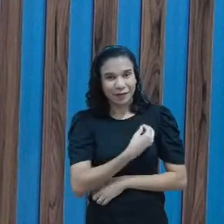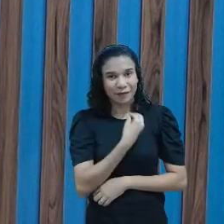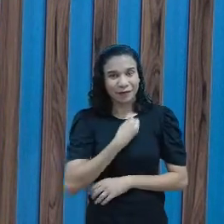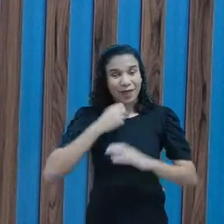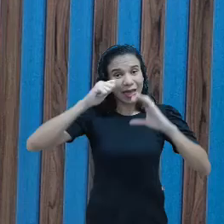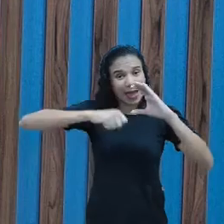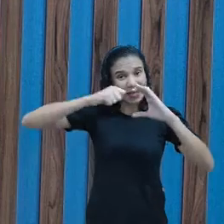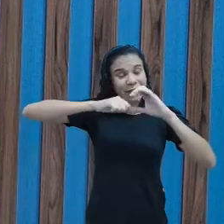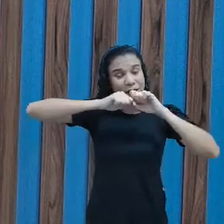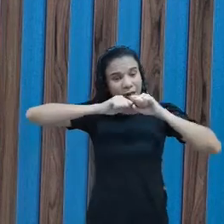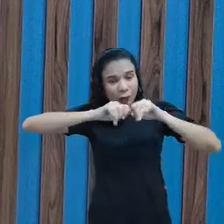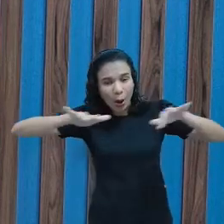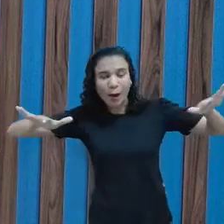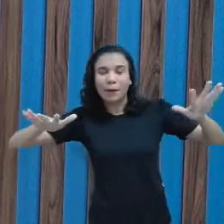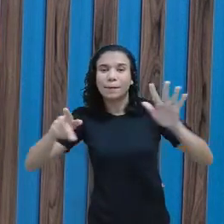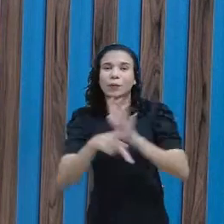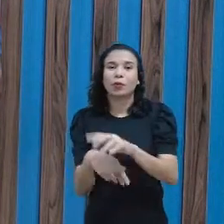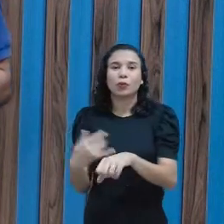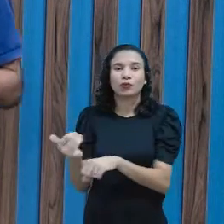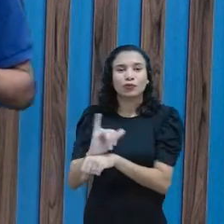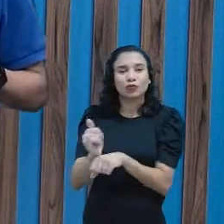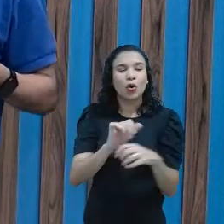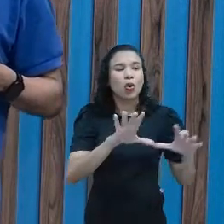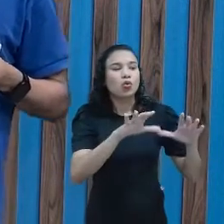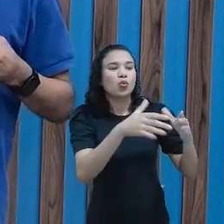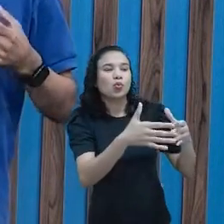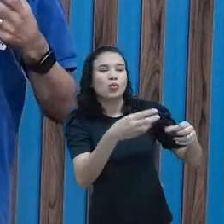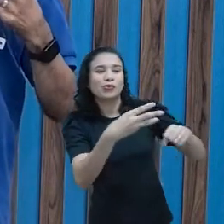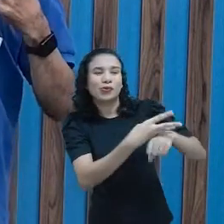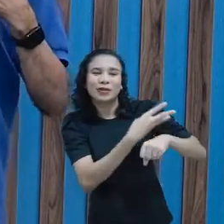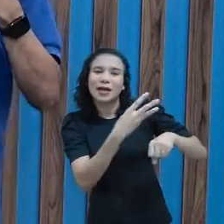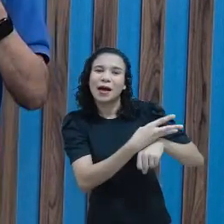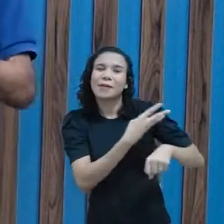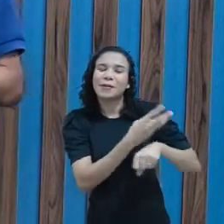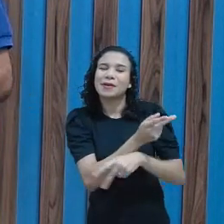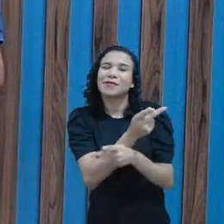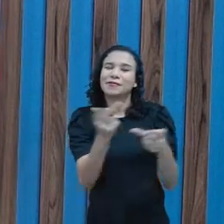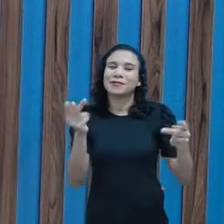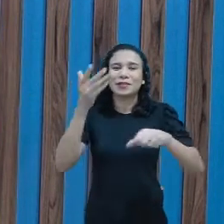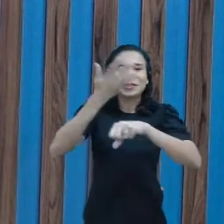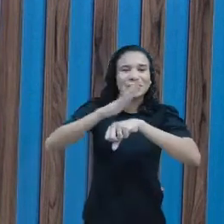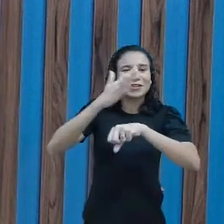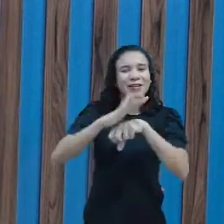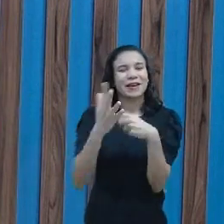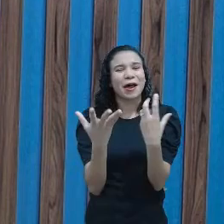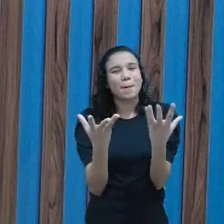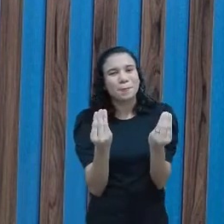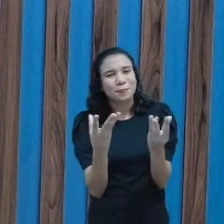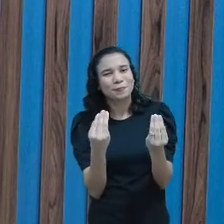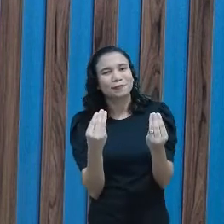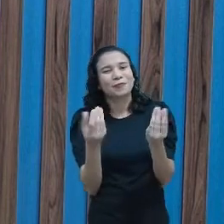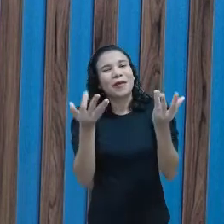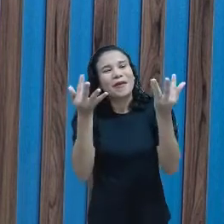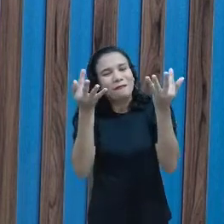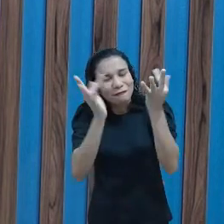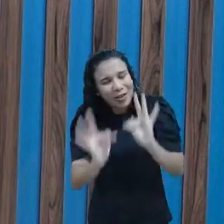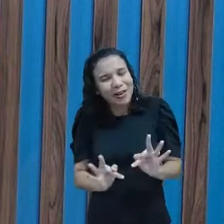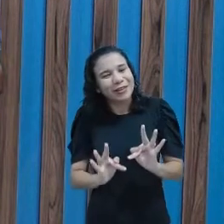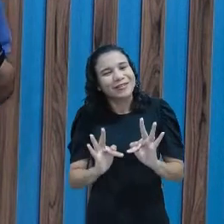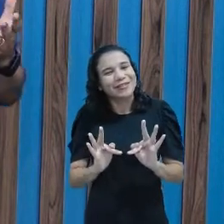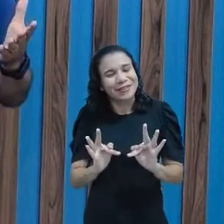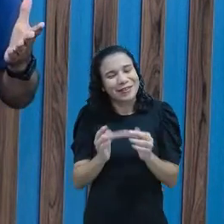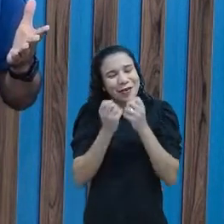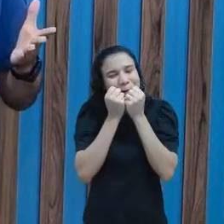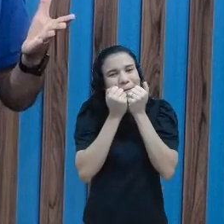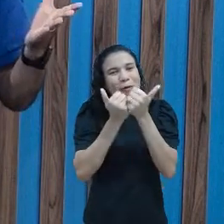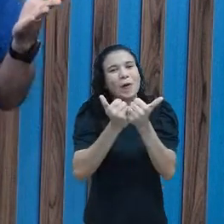vídeo aí que está no YouTube, aí no grupo da sala, do WhatsApp, para poder vocês treinarem muito aí e ter a felicidade de se